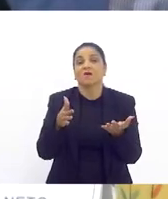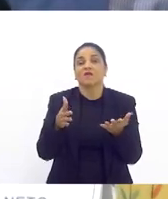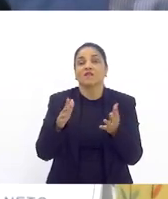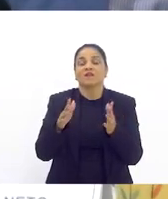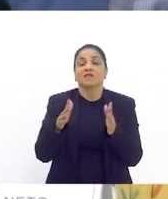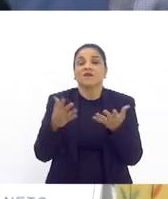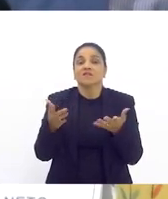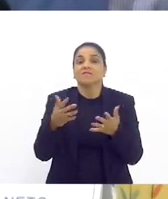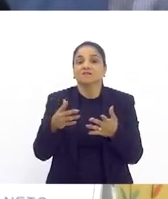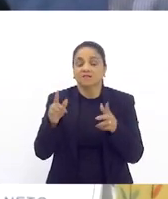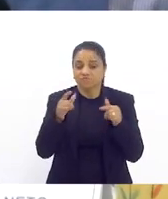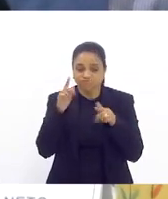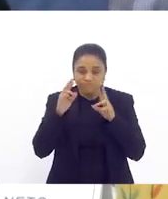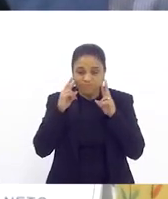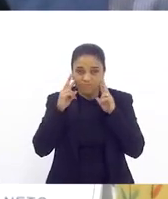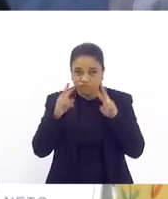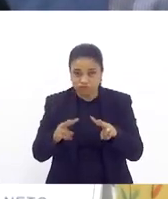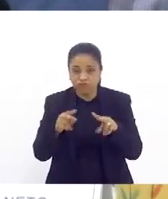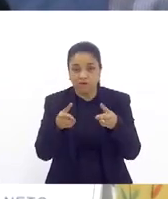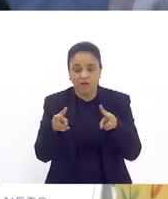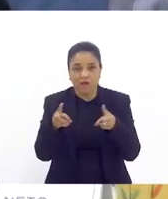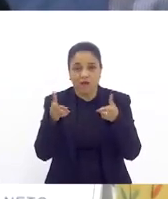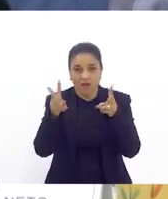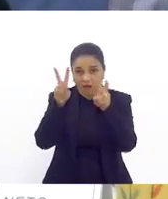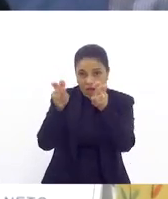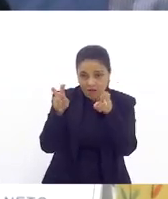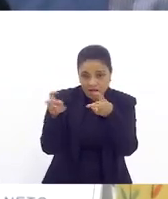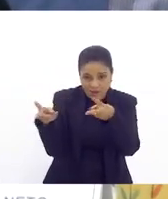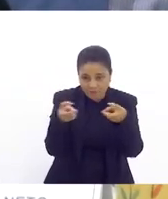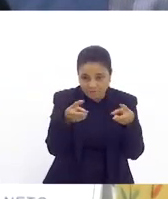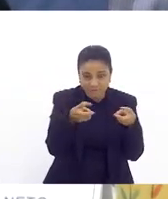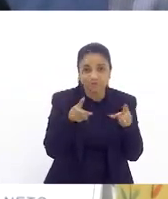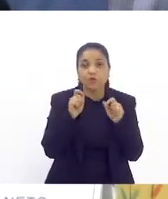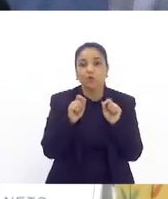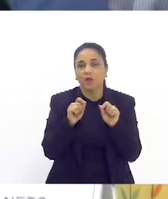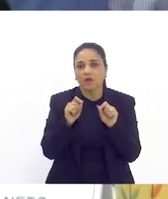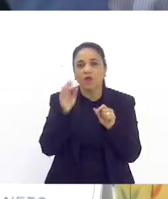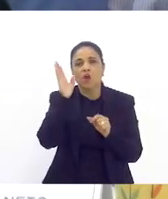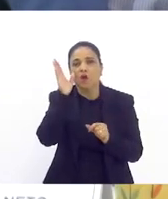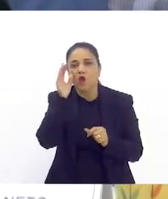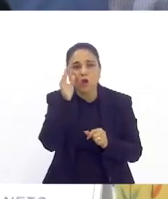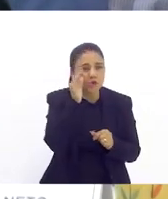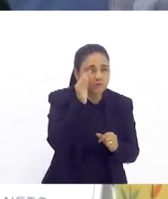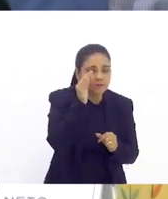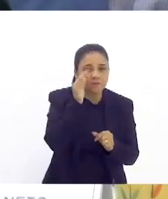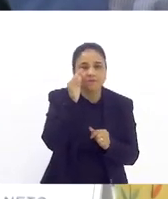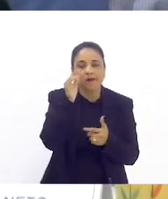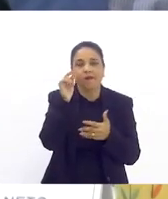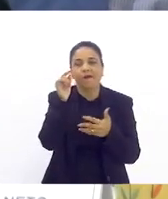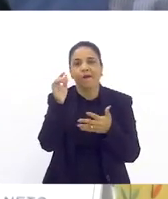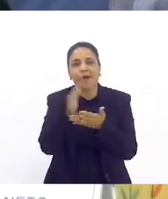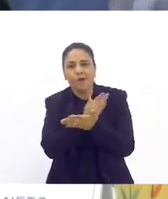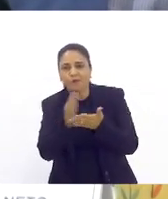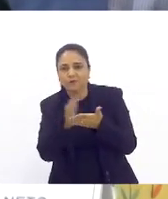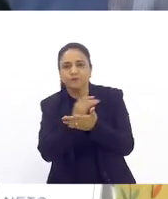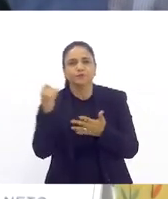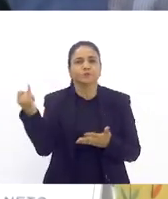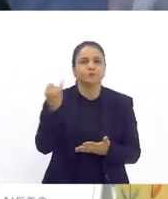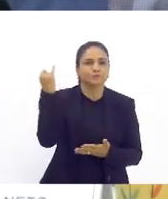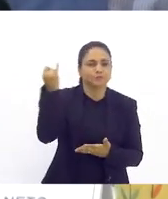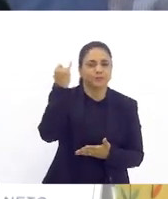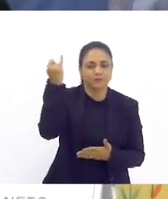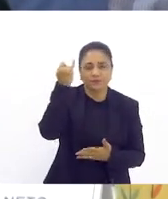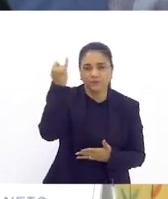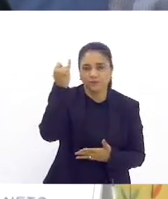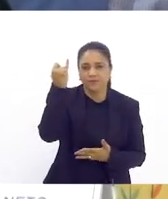vossa senhorias e vossas excelências a observarem alguns aspectos que são muito importantes para que nós